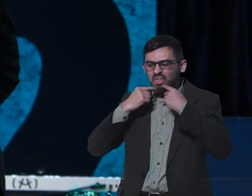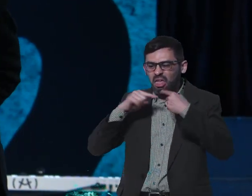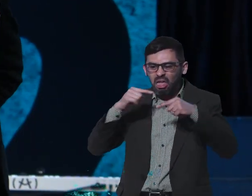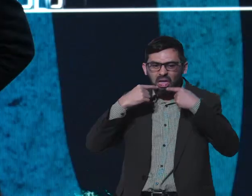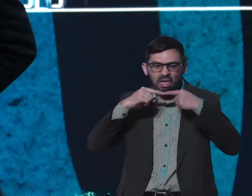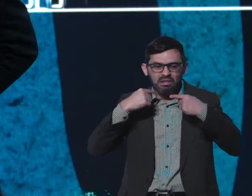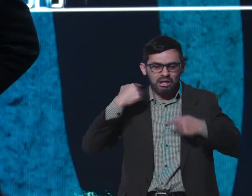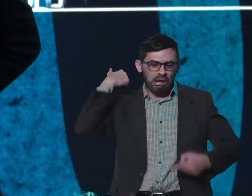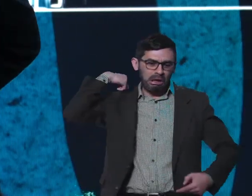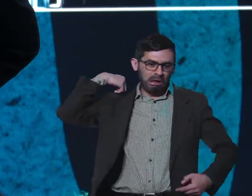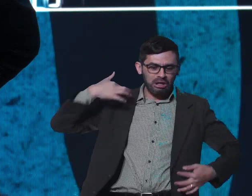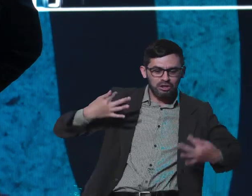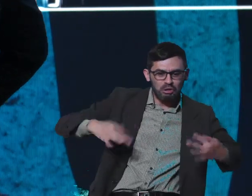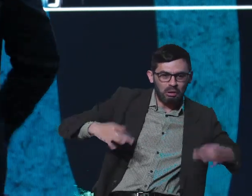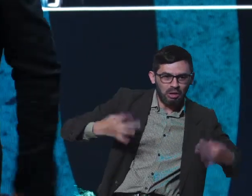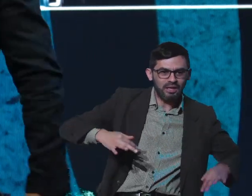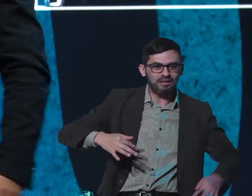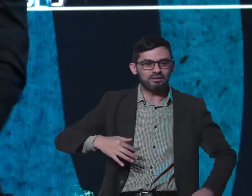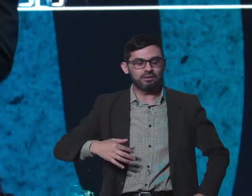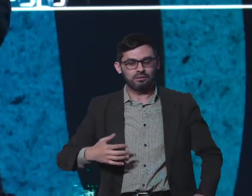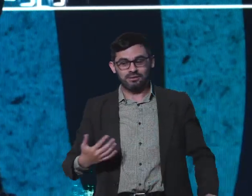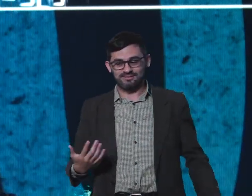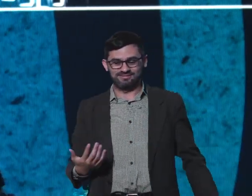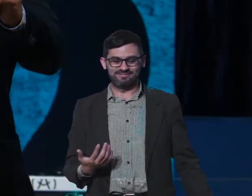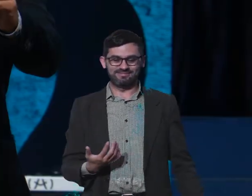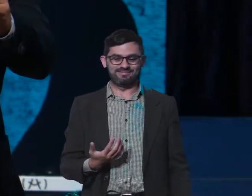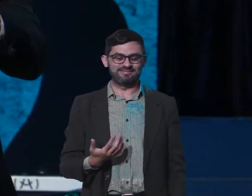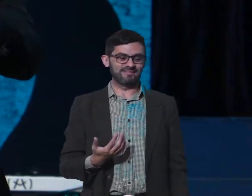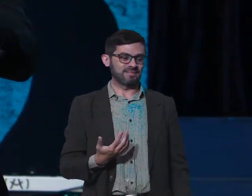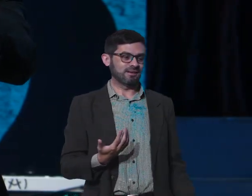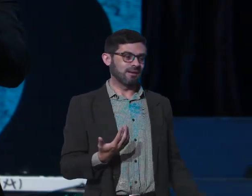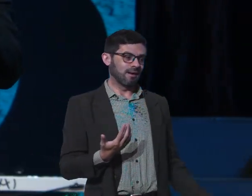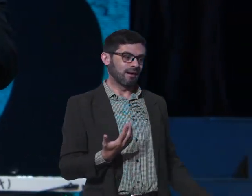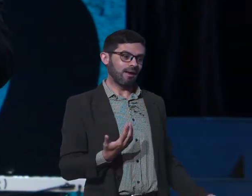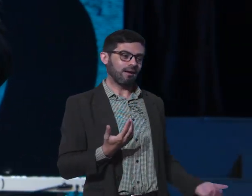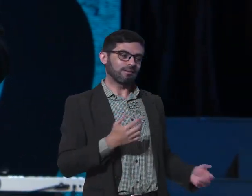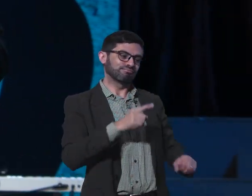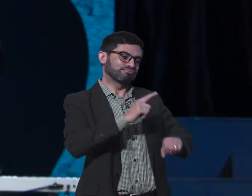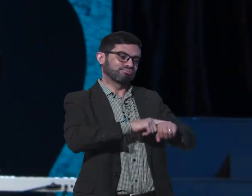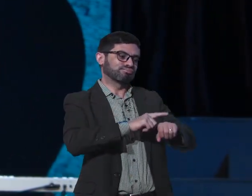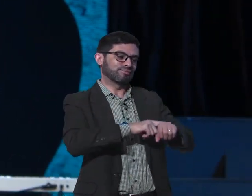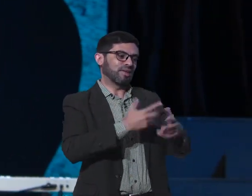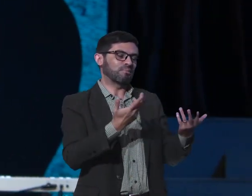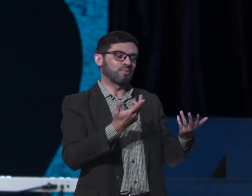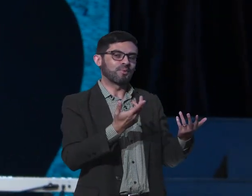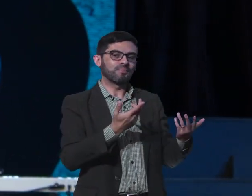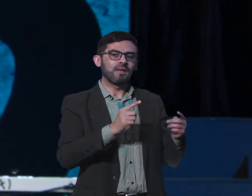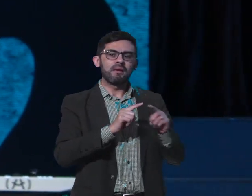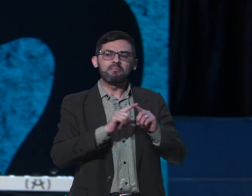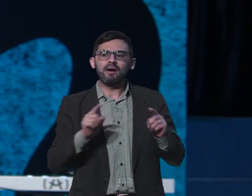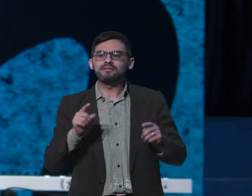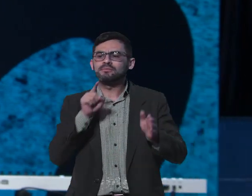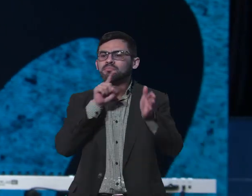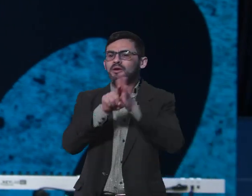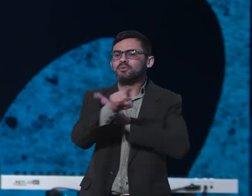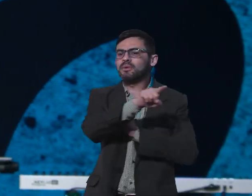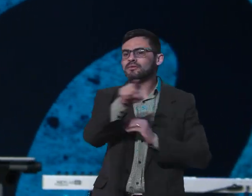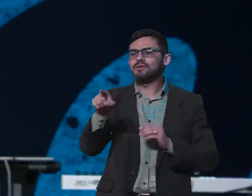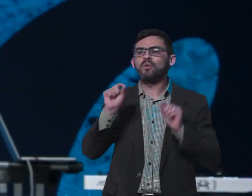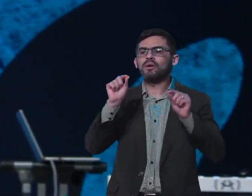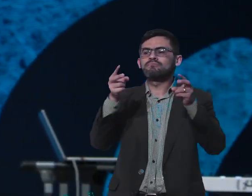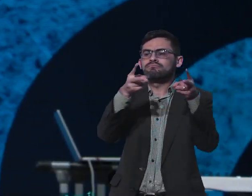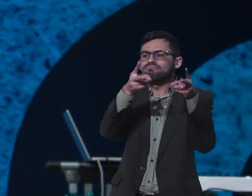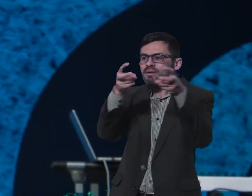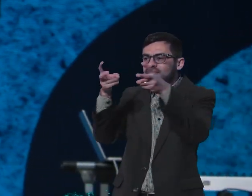que as costas estão doendo. Eu falei: isso é uma concepção de tempo. Qual é a sua concepção de